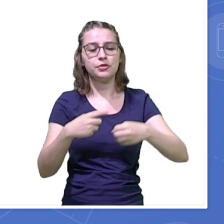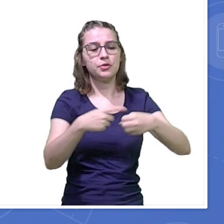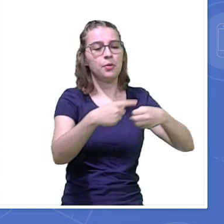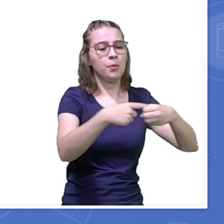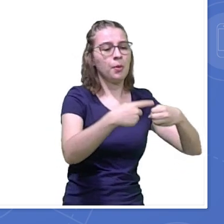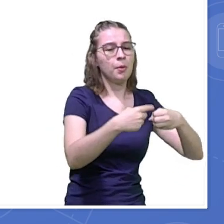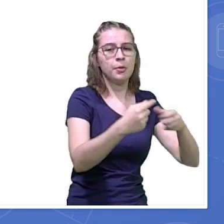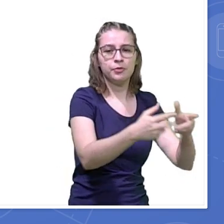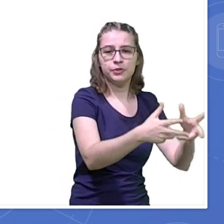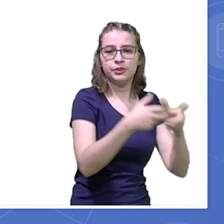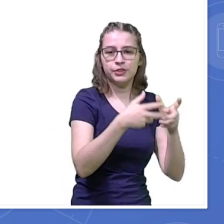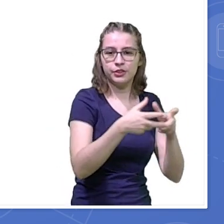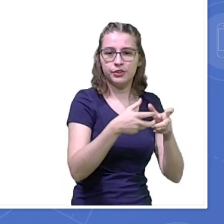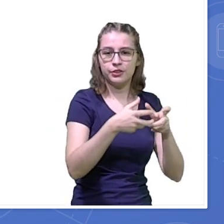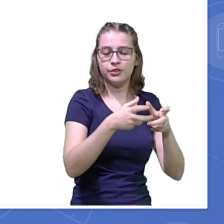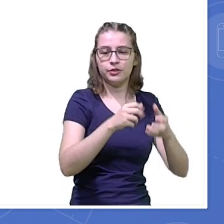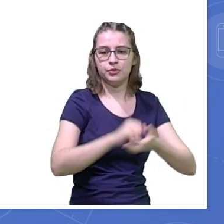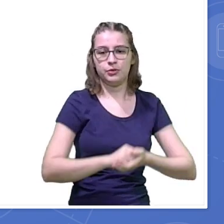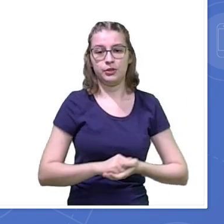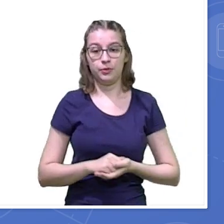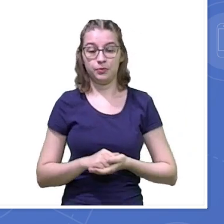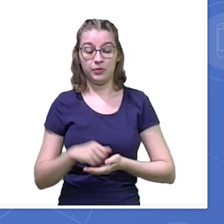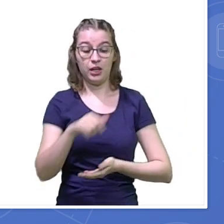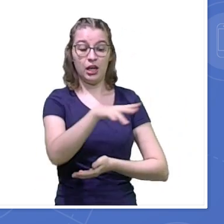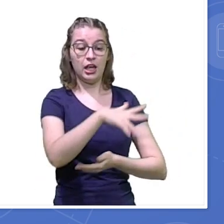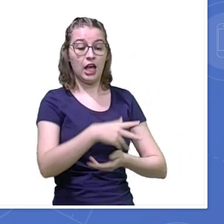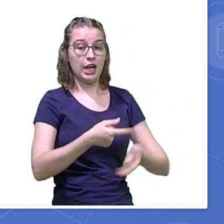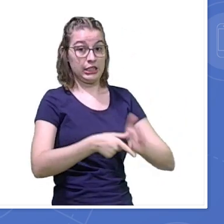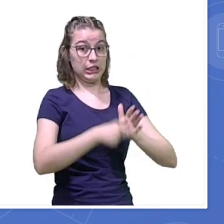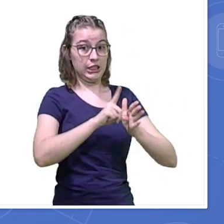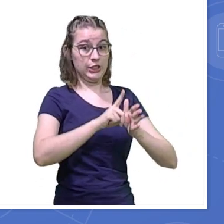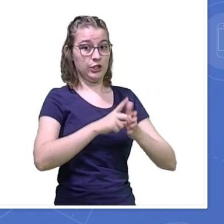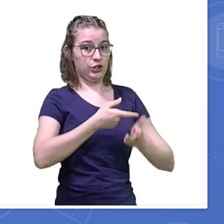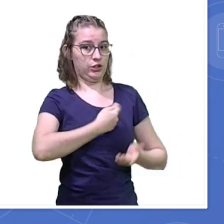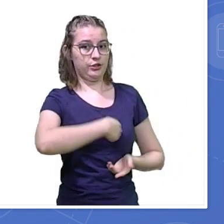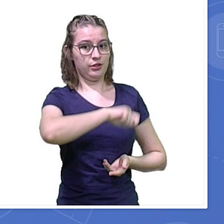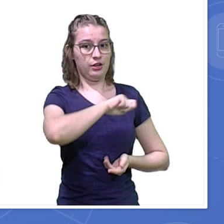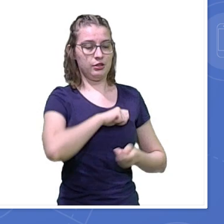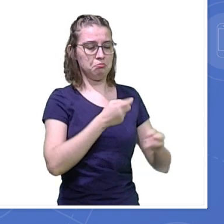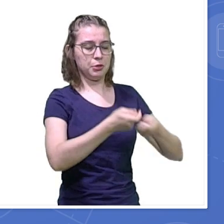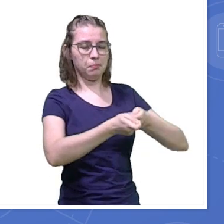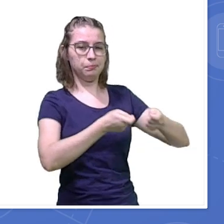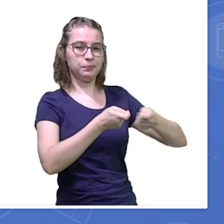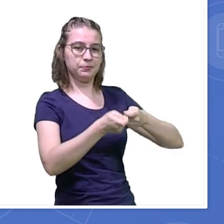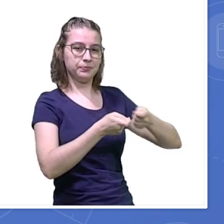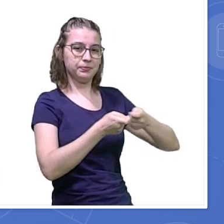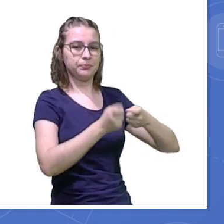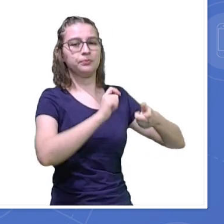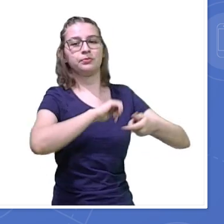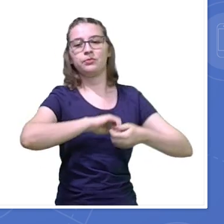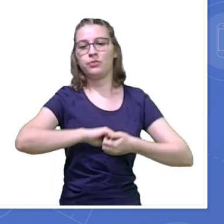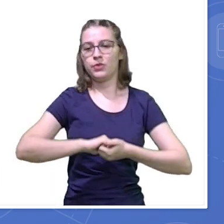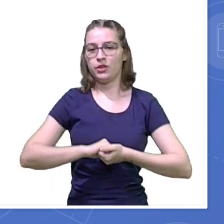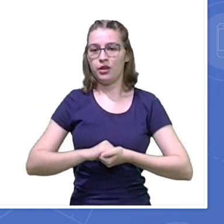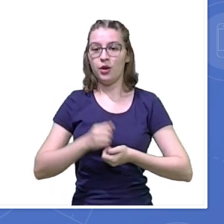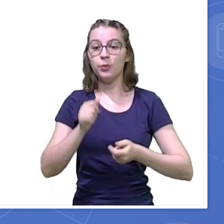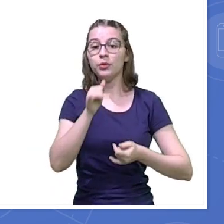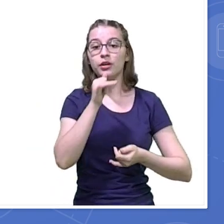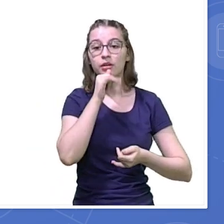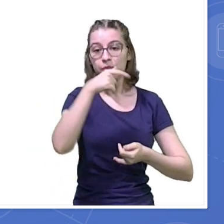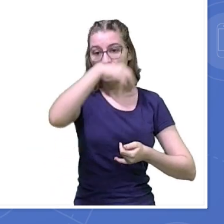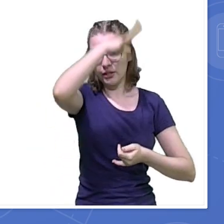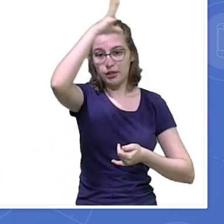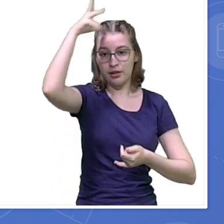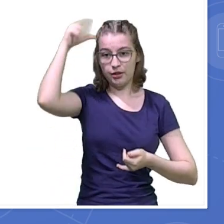que antigamente eram controladas pela Espanha, né? Como é o caso aqui da nossa região amazônica. Então toda aquela exploração